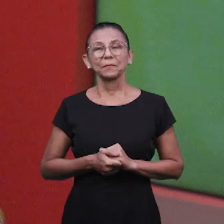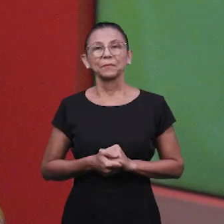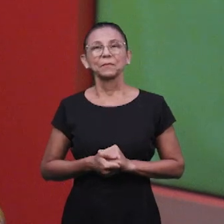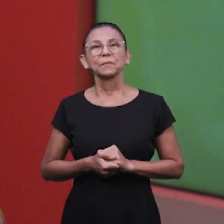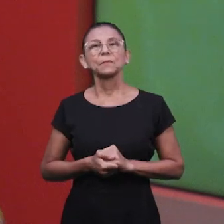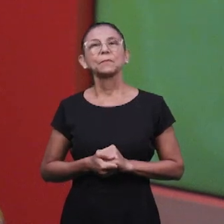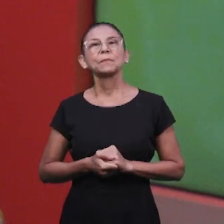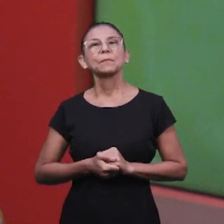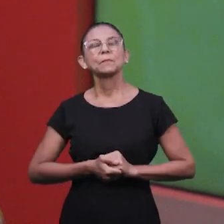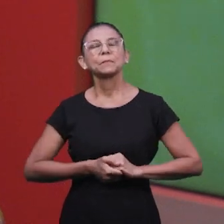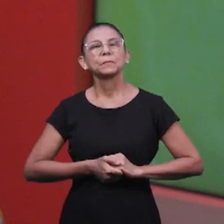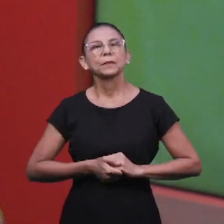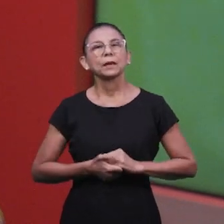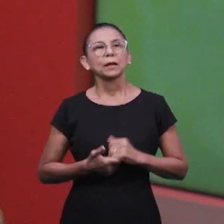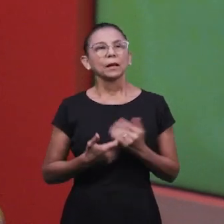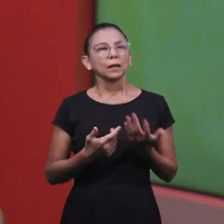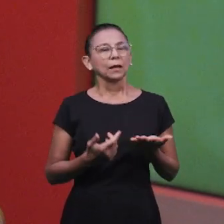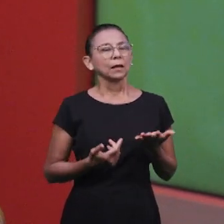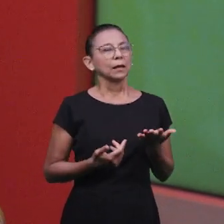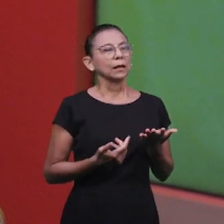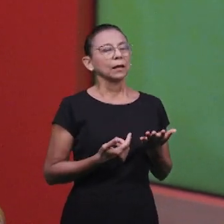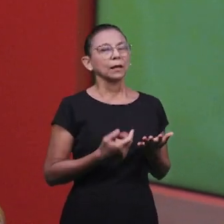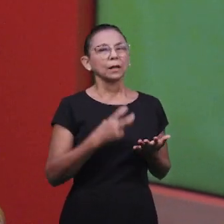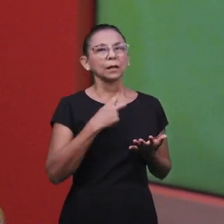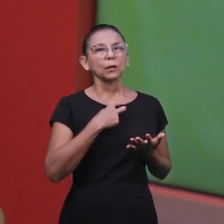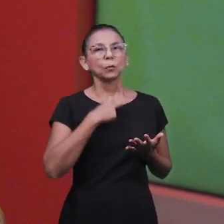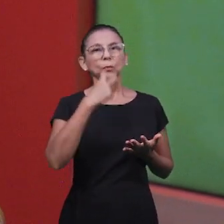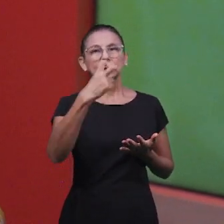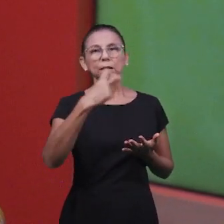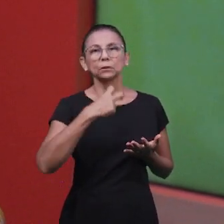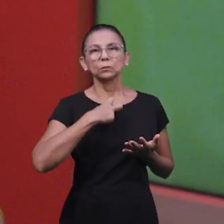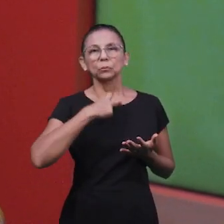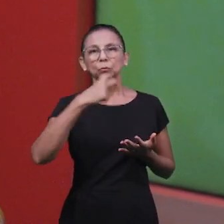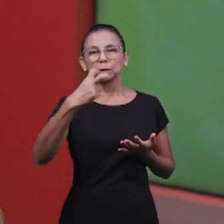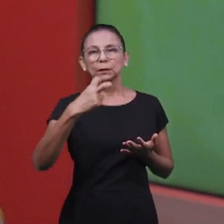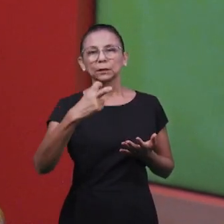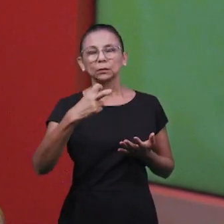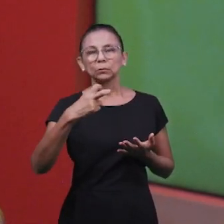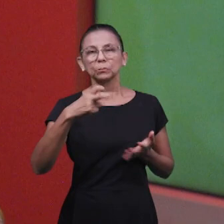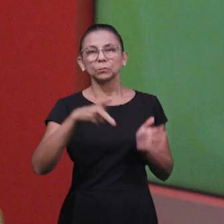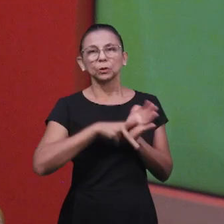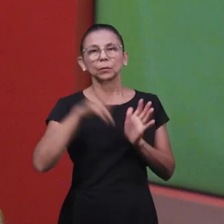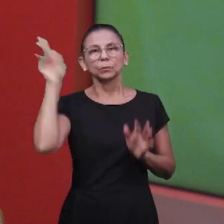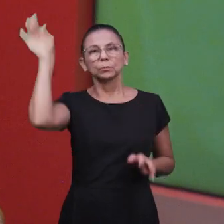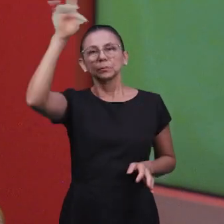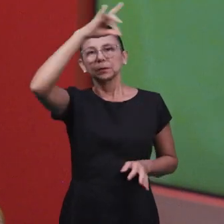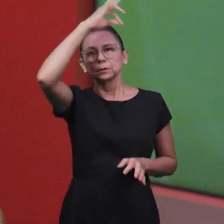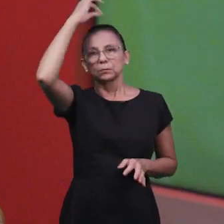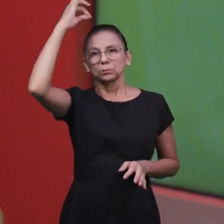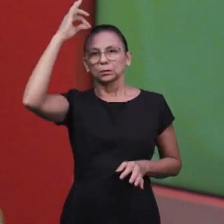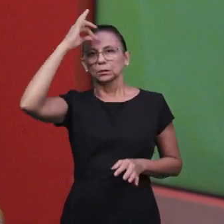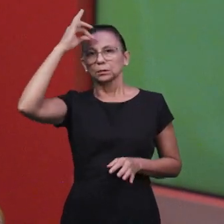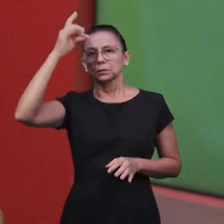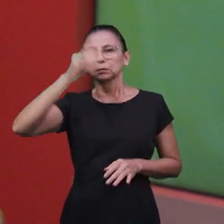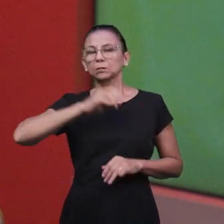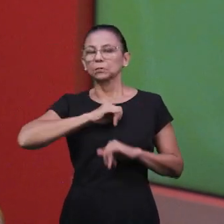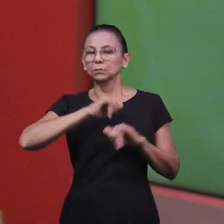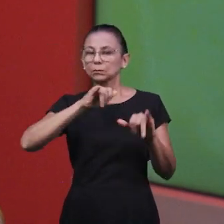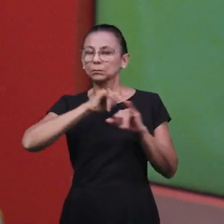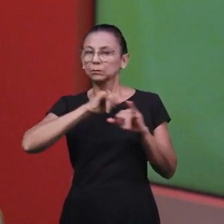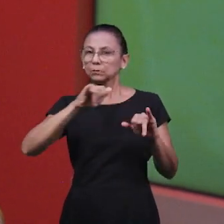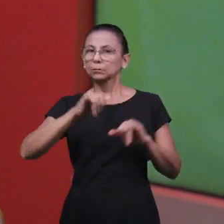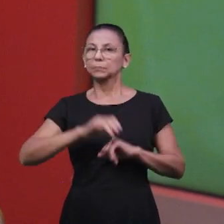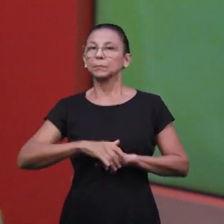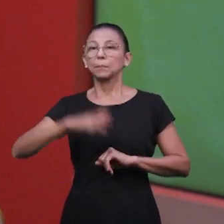O brado do Espírito Santo, como já dissemos agora há pouco, está despertando muitos essa experiência que a gente tem